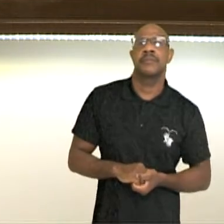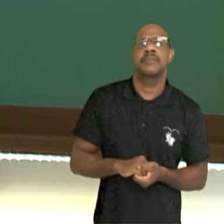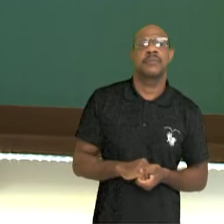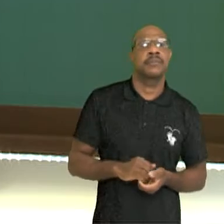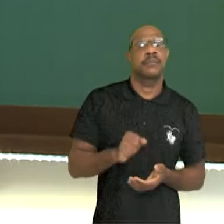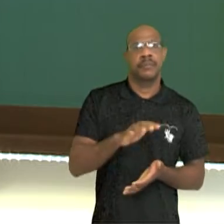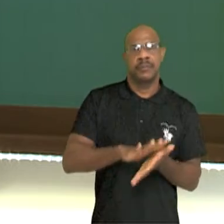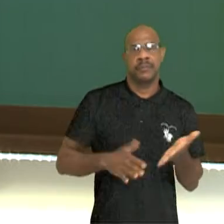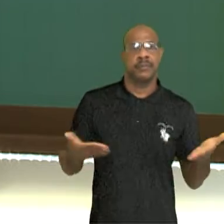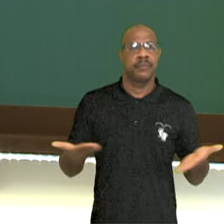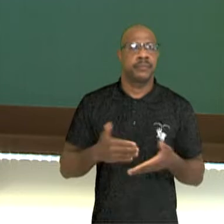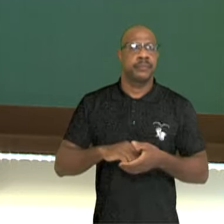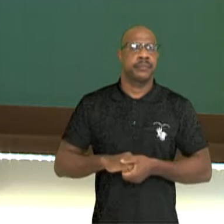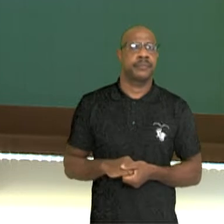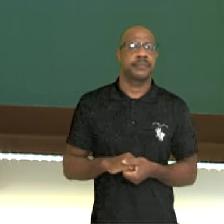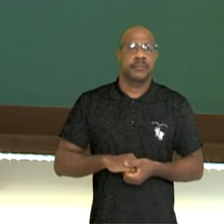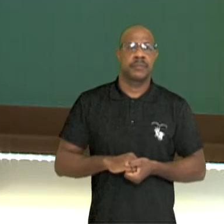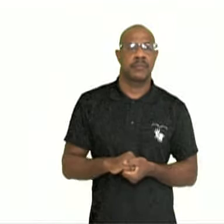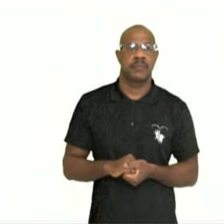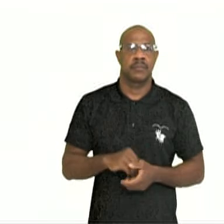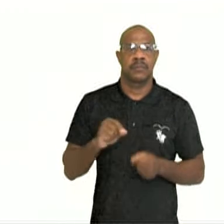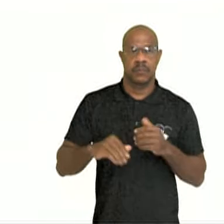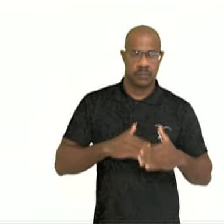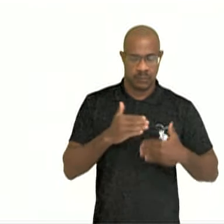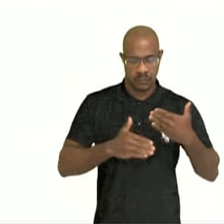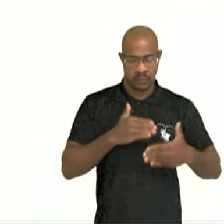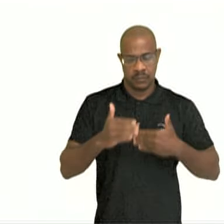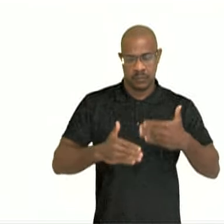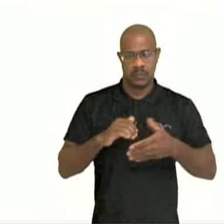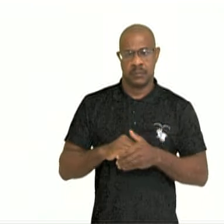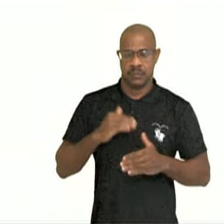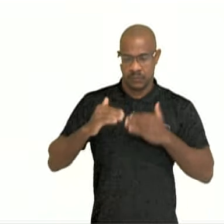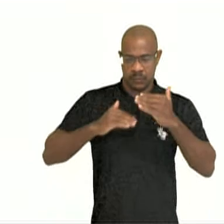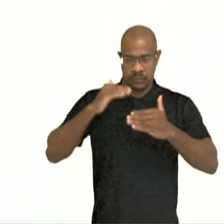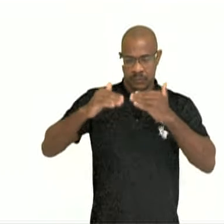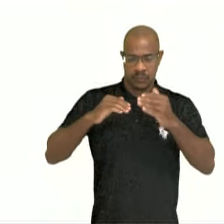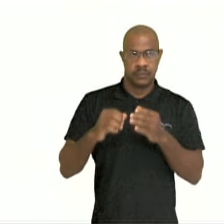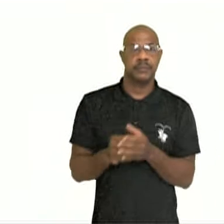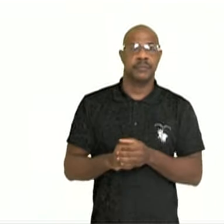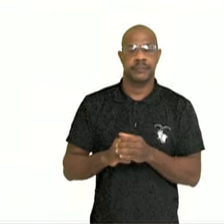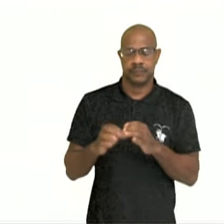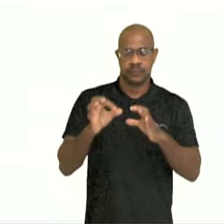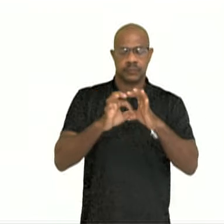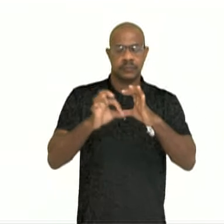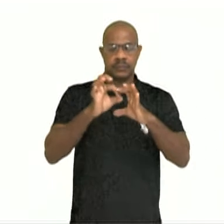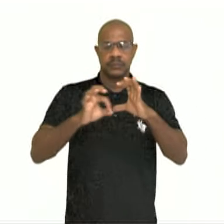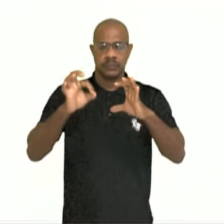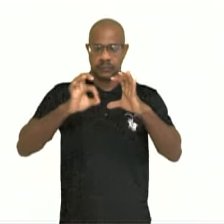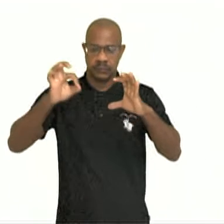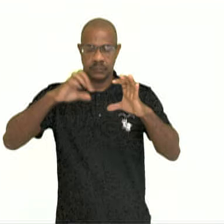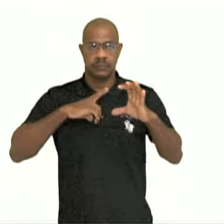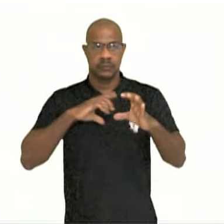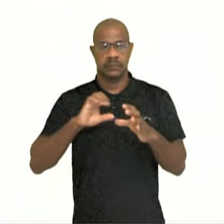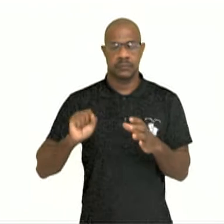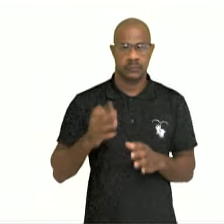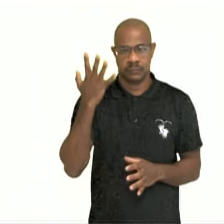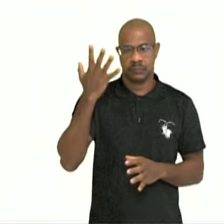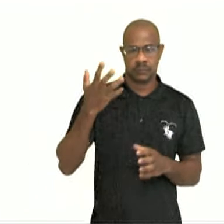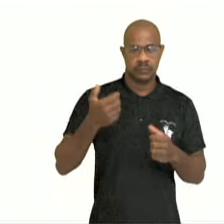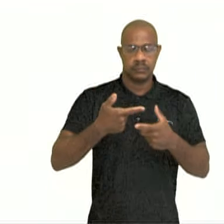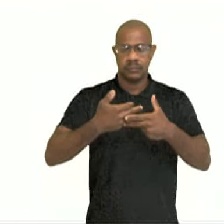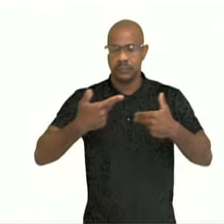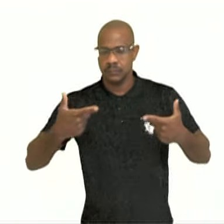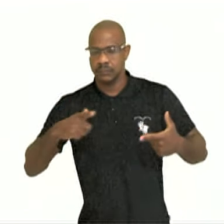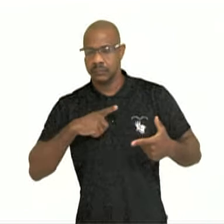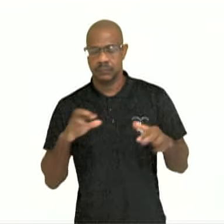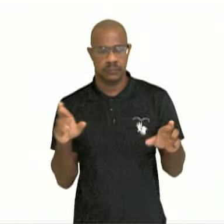Vamos de exercício então. No número 2, diz: no processo evolutivo das angiospermas, ocorreram vários eventos